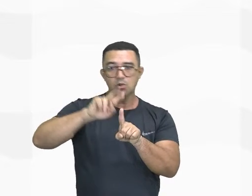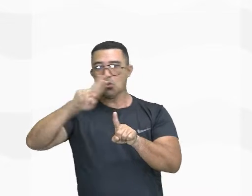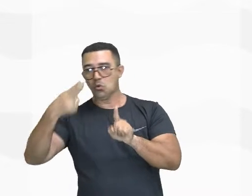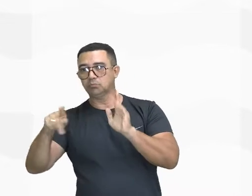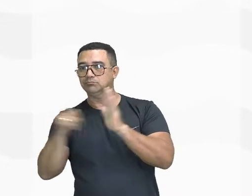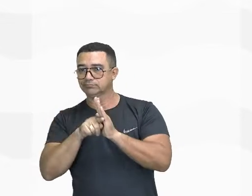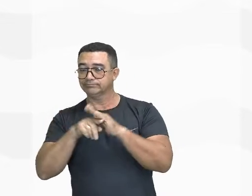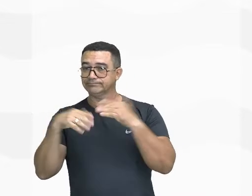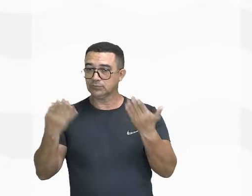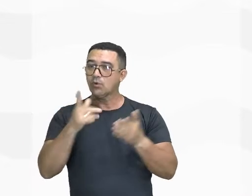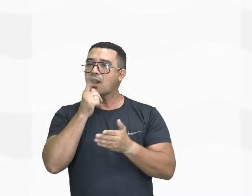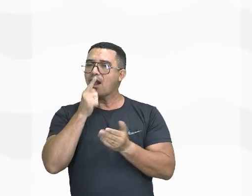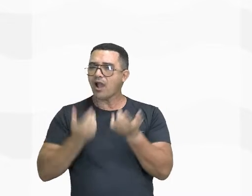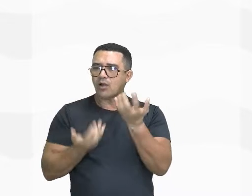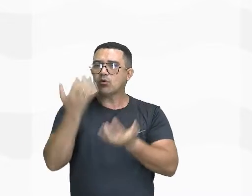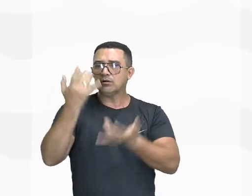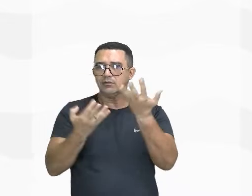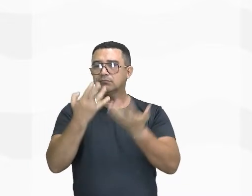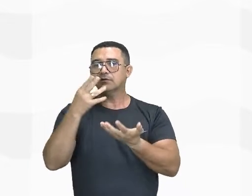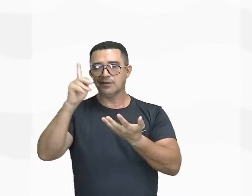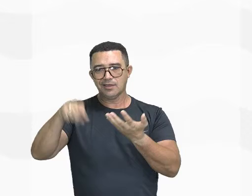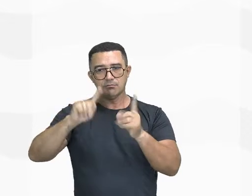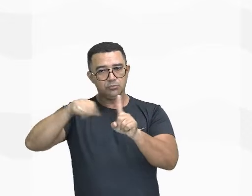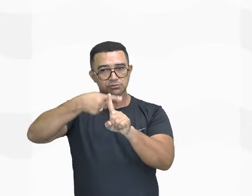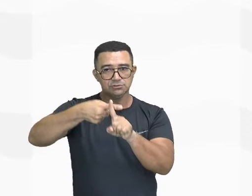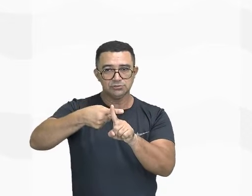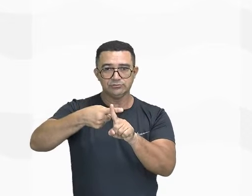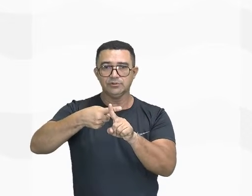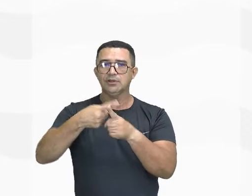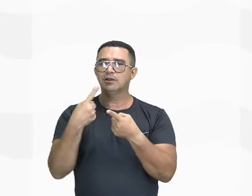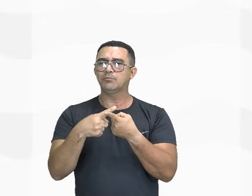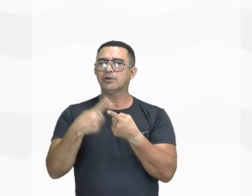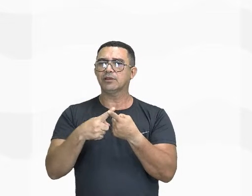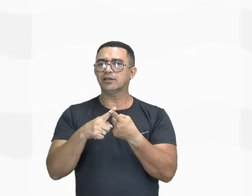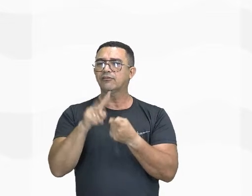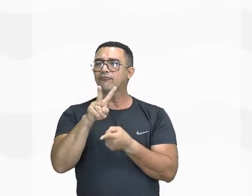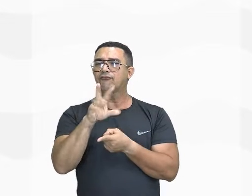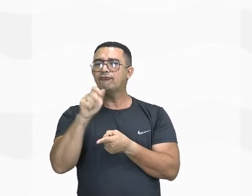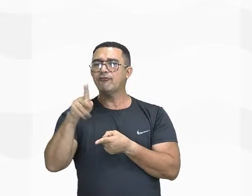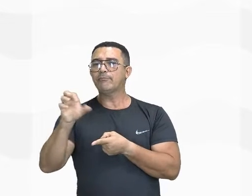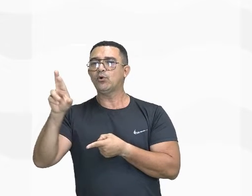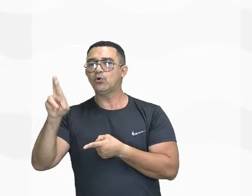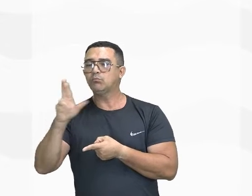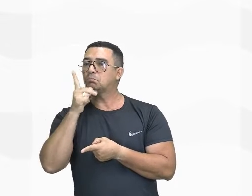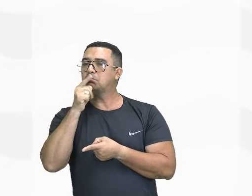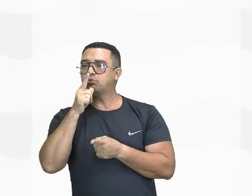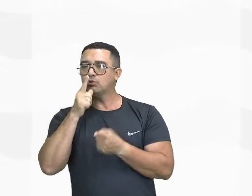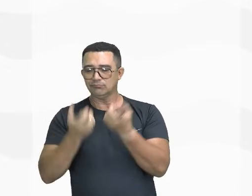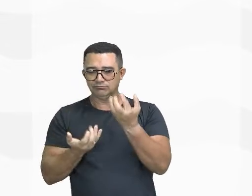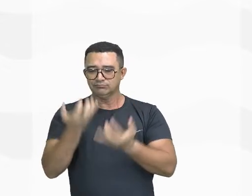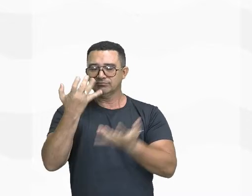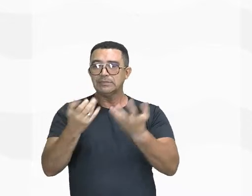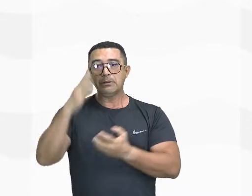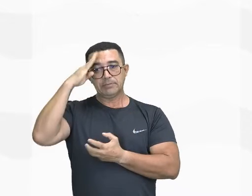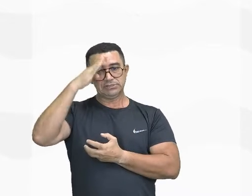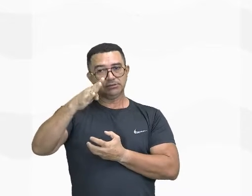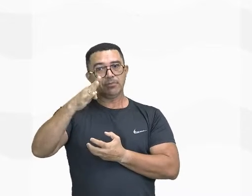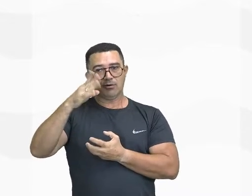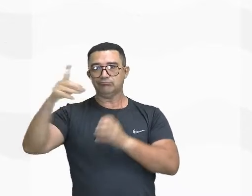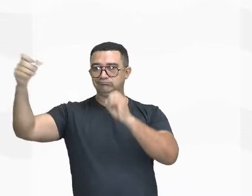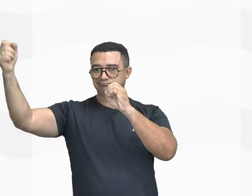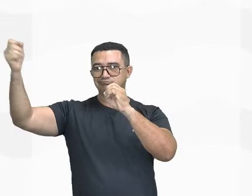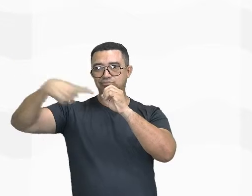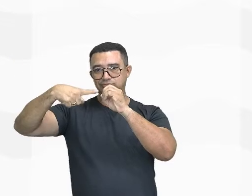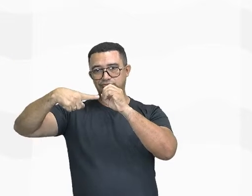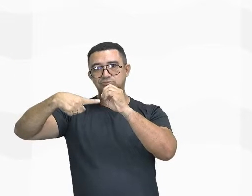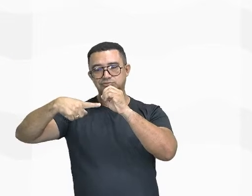ser classificado como um efeito positivo, já que o vapor d'água ele é o principal gás de efeito estufa, né? Como a